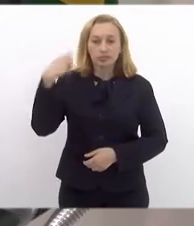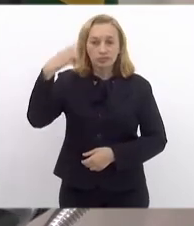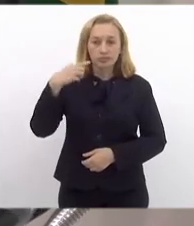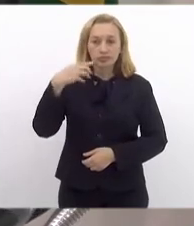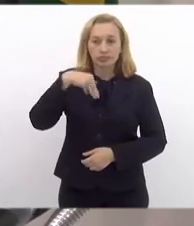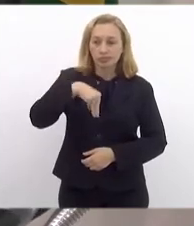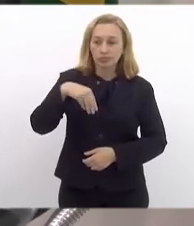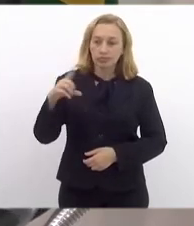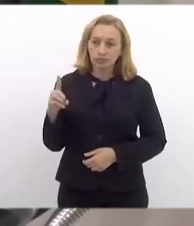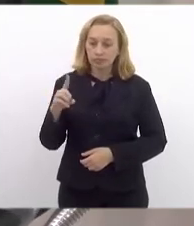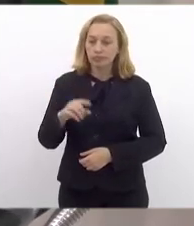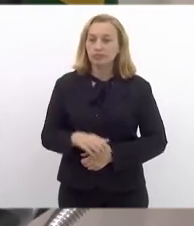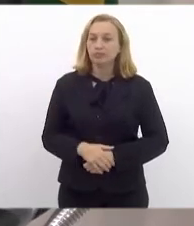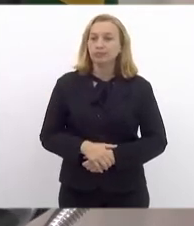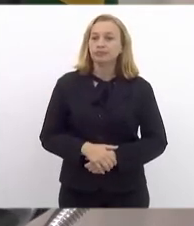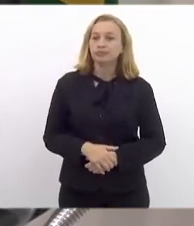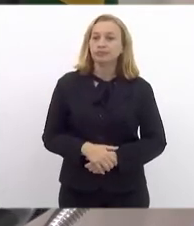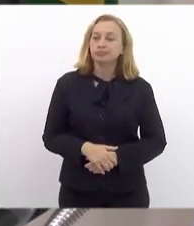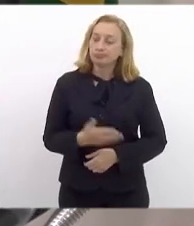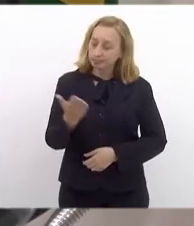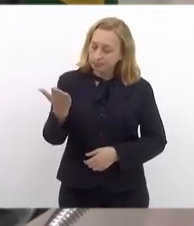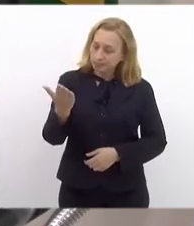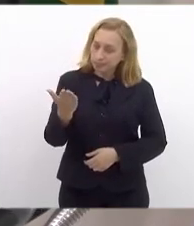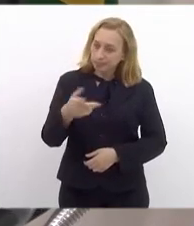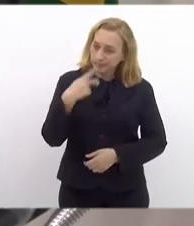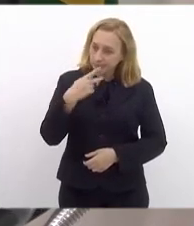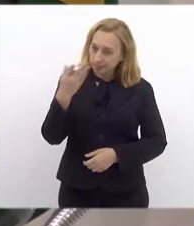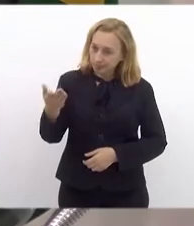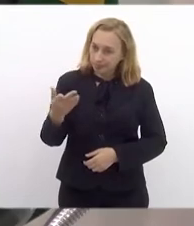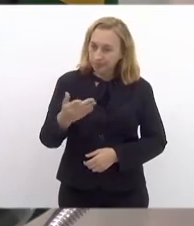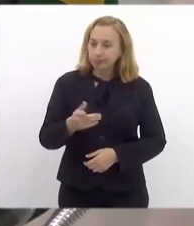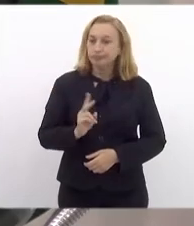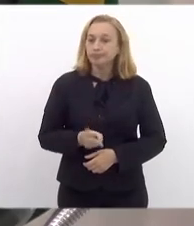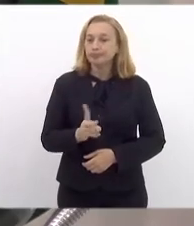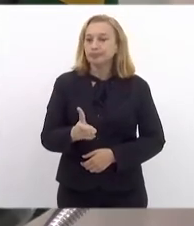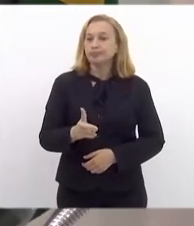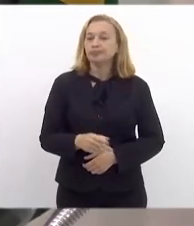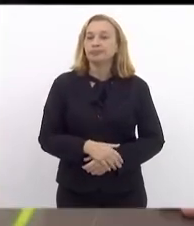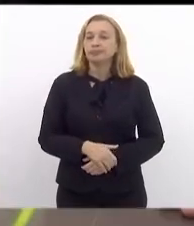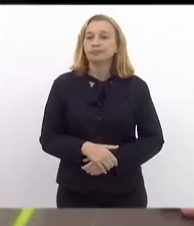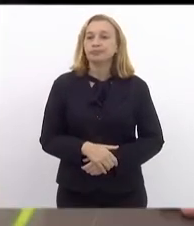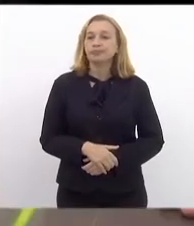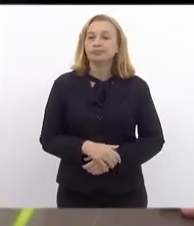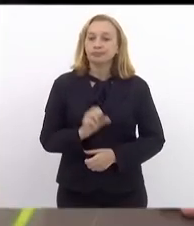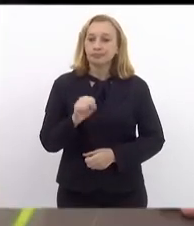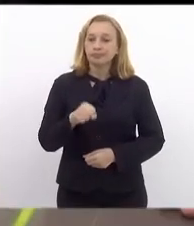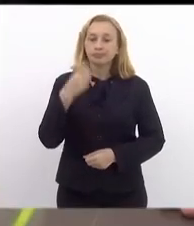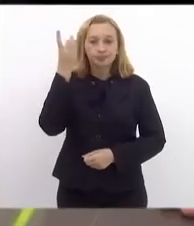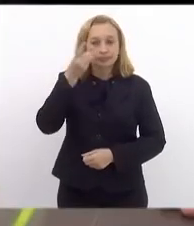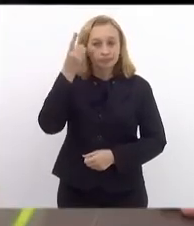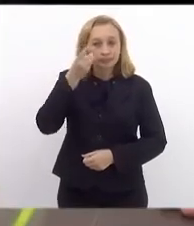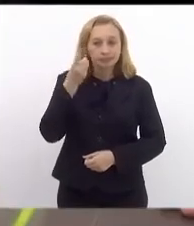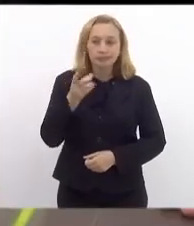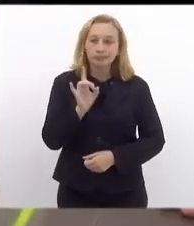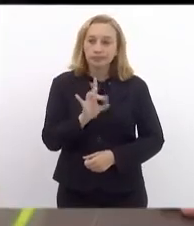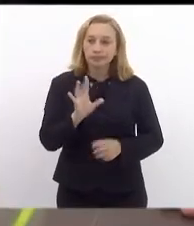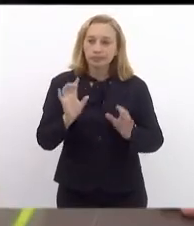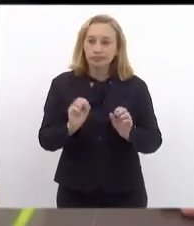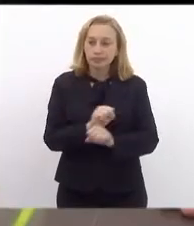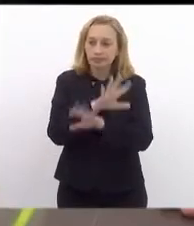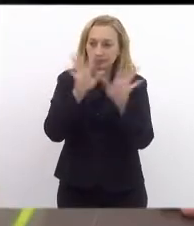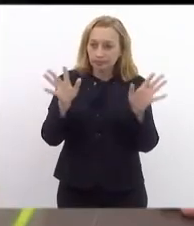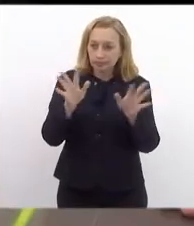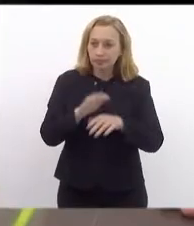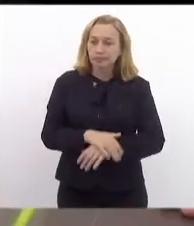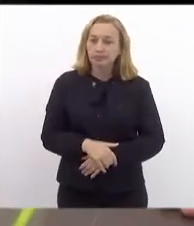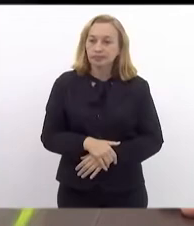MD A e por favor a complementação para mim dar continuidade é só para ficar claro se eu